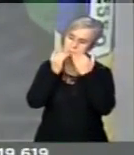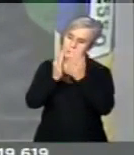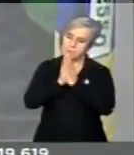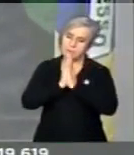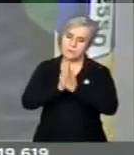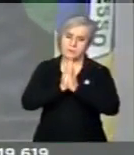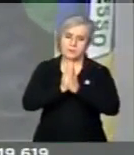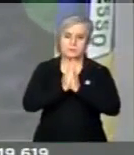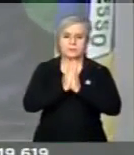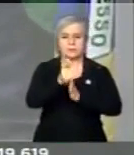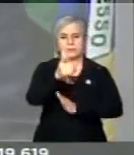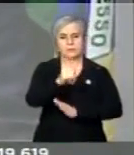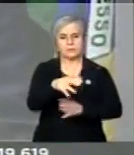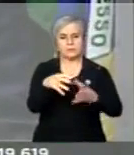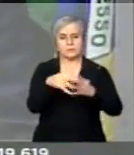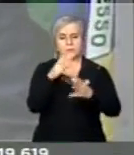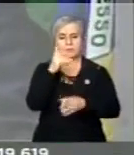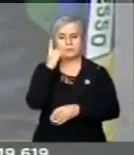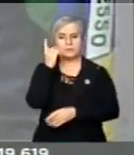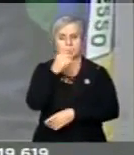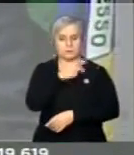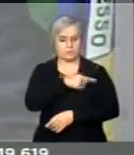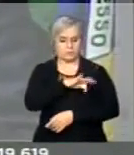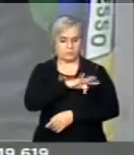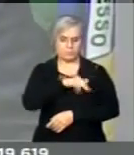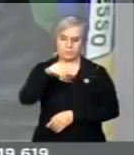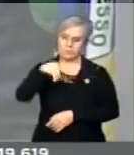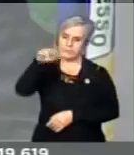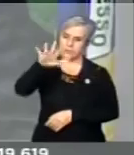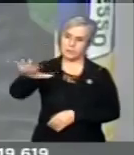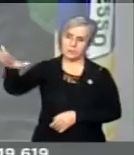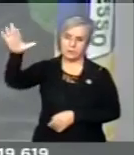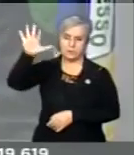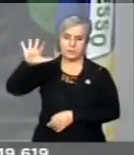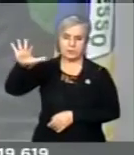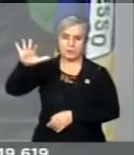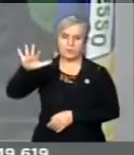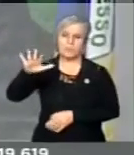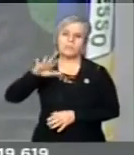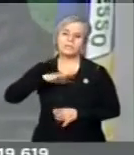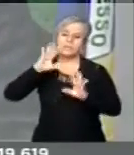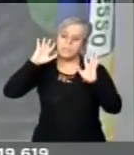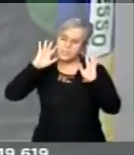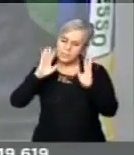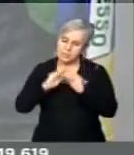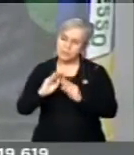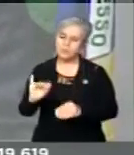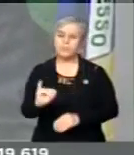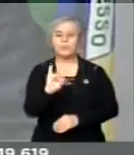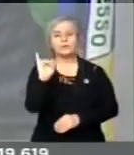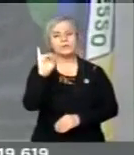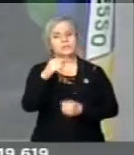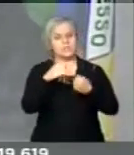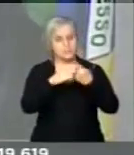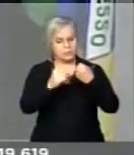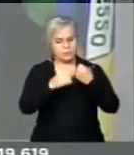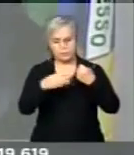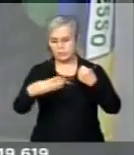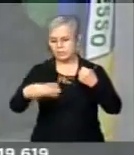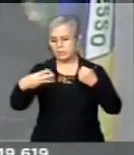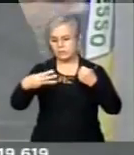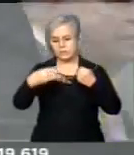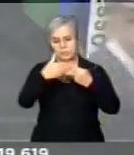vez um apelo aos deputados do PT da região Nordeste, que tenham a compreensão da importância desses artigos e